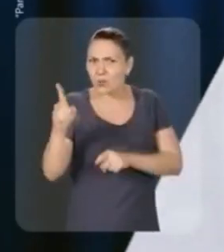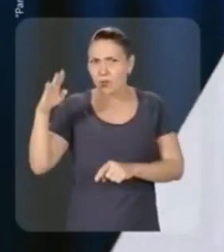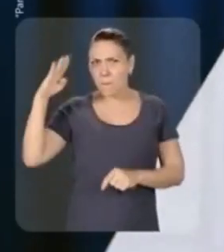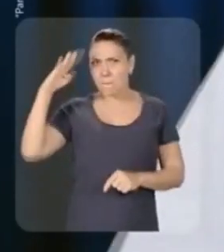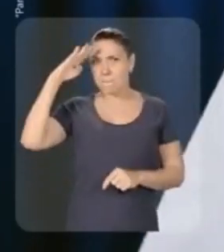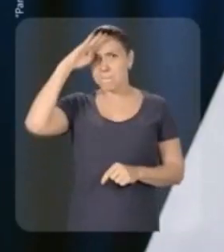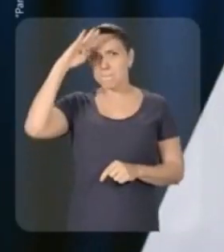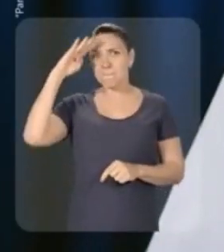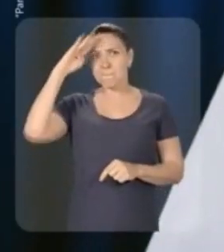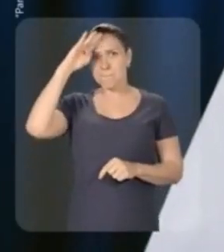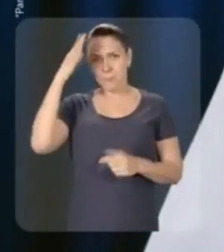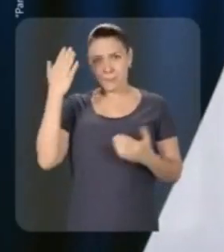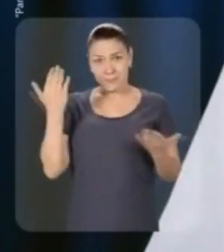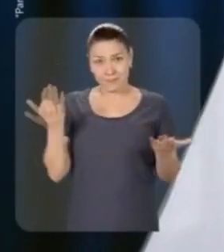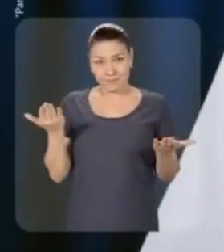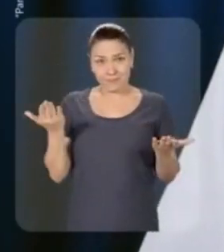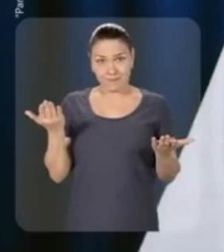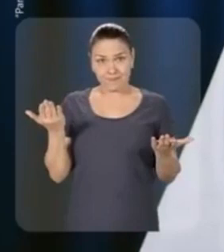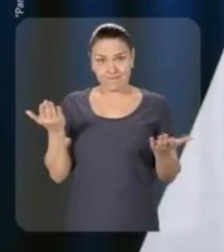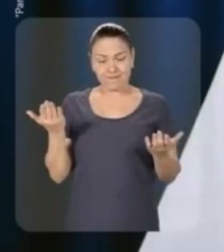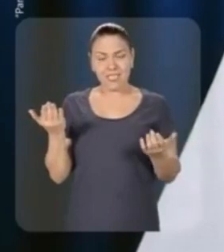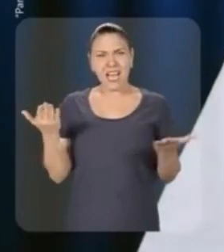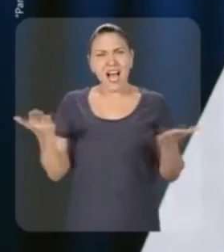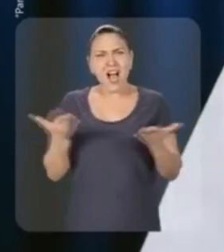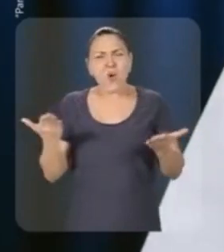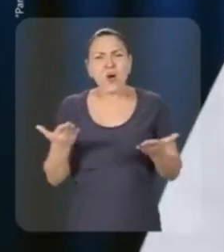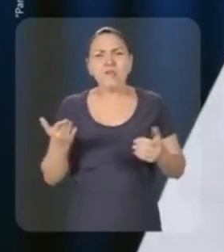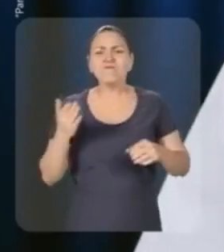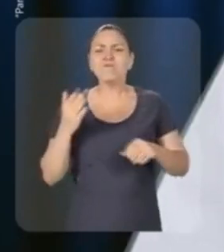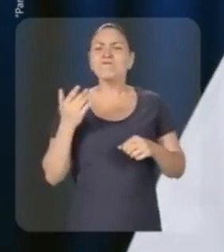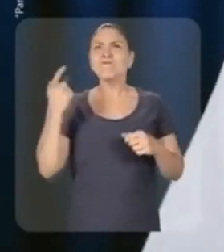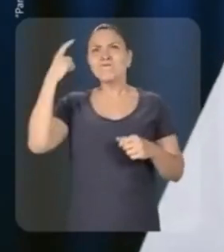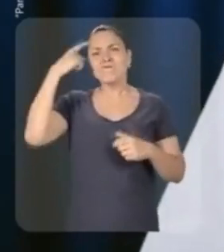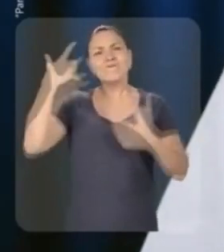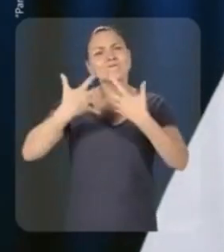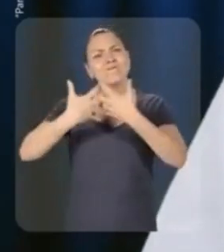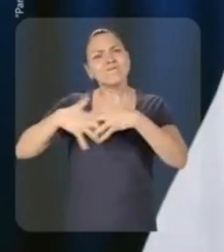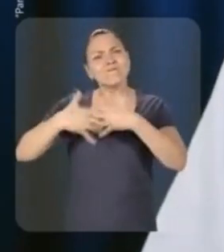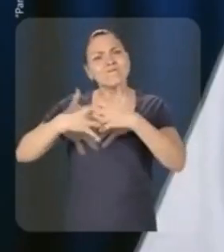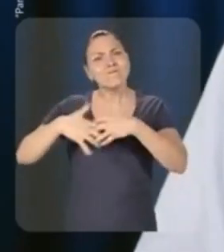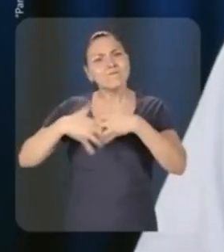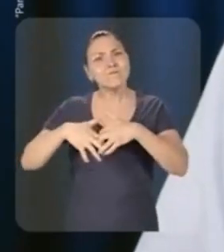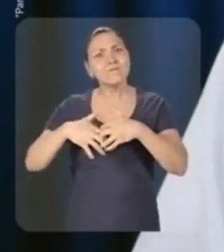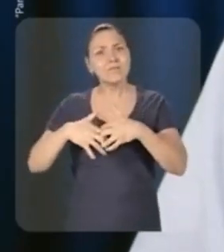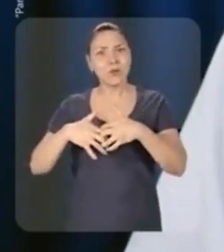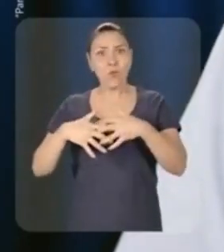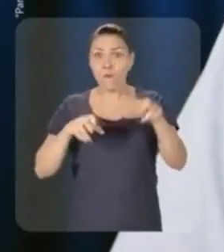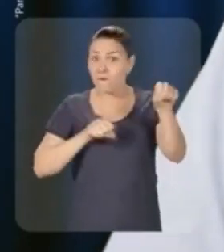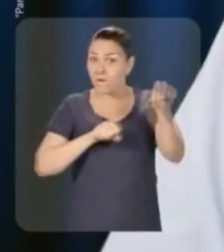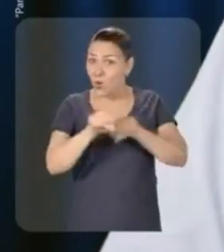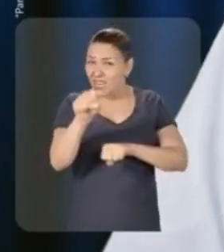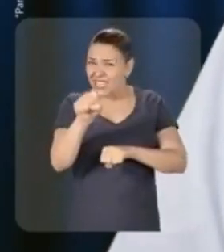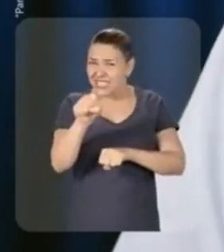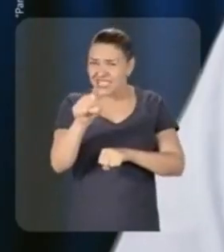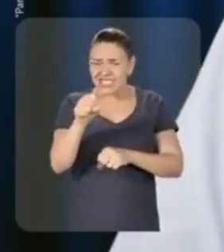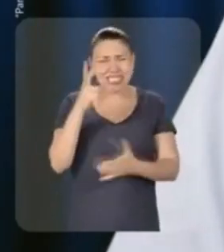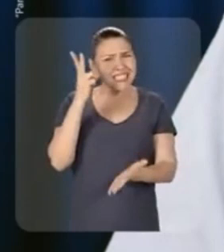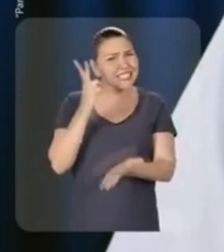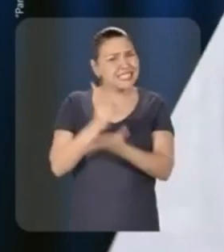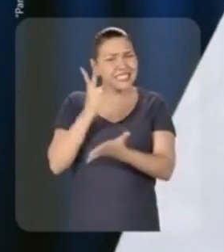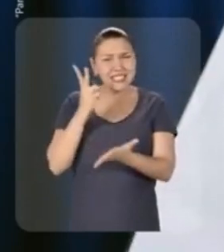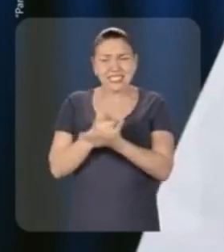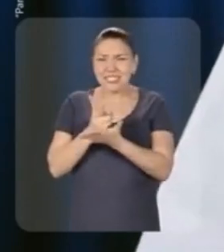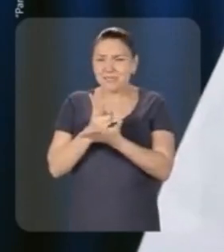violência contra o candidato Jair Bolsonaro. É hora de fazermos uma reflexão. A violência